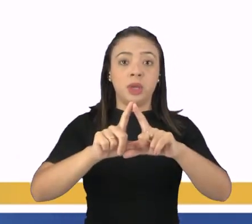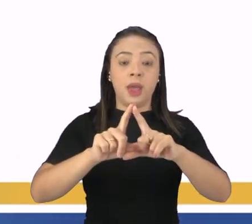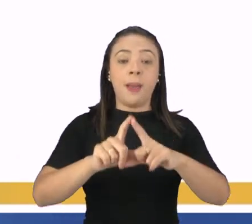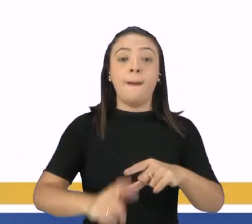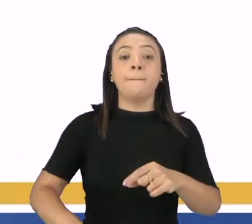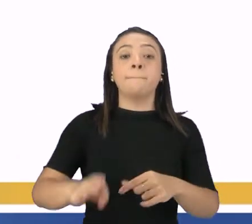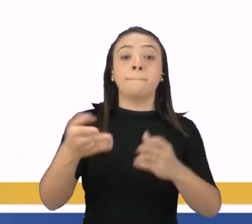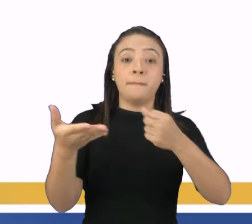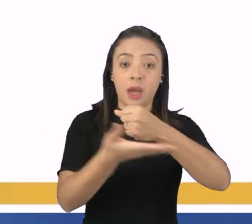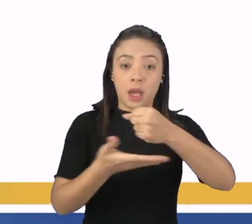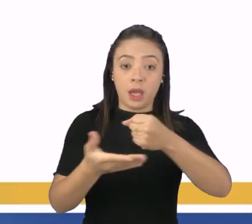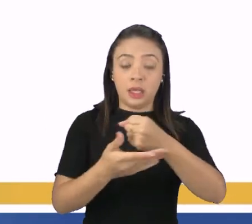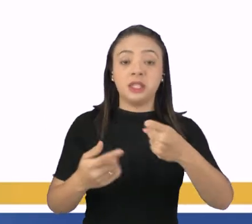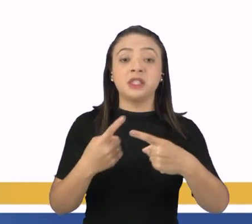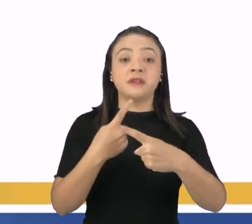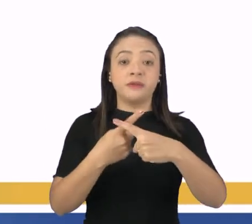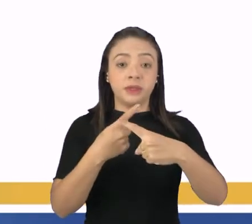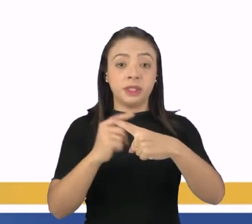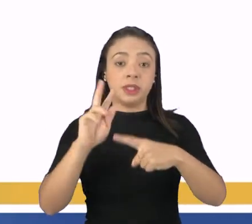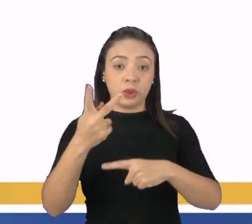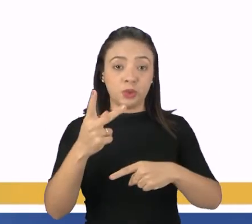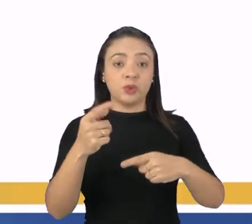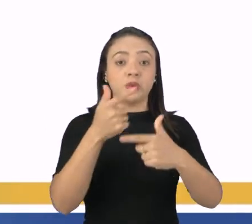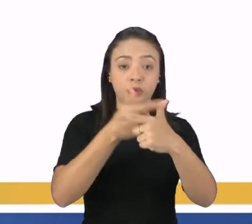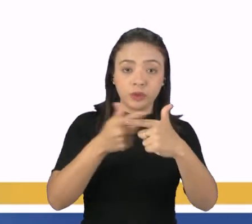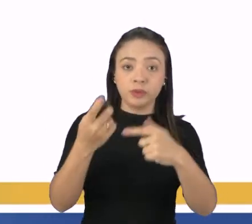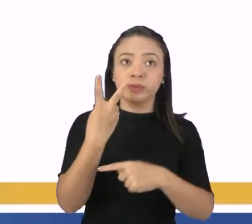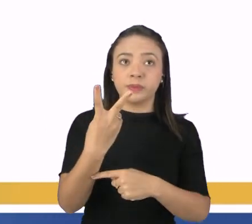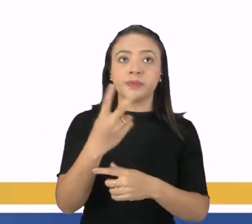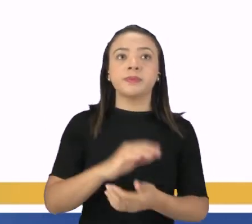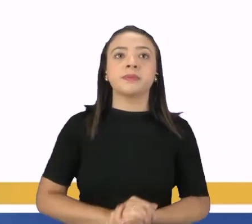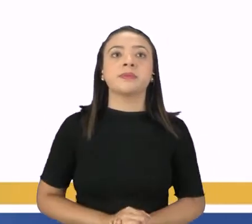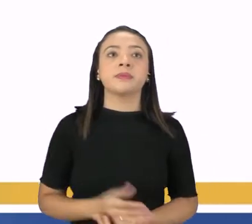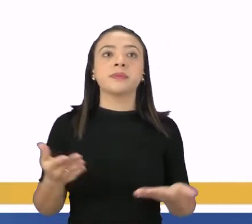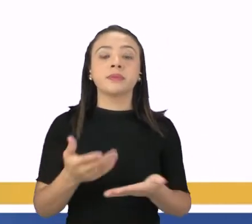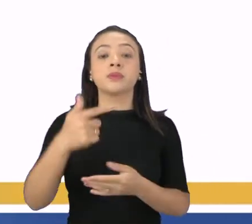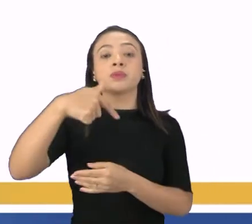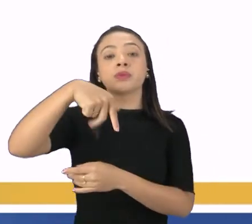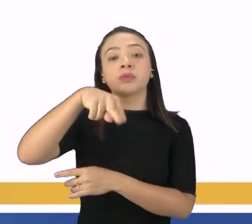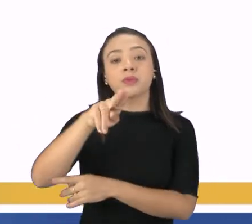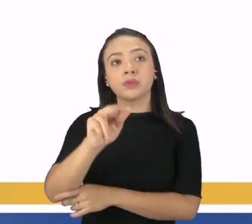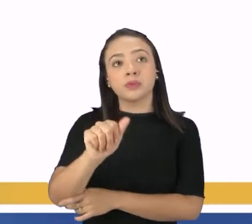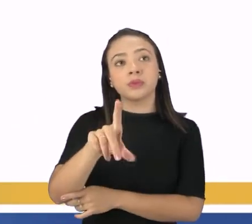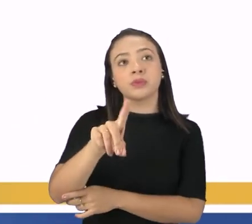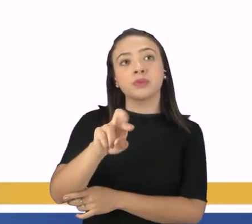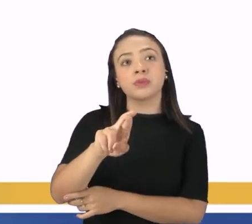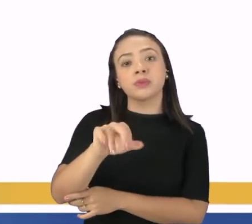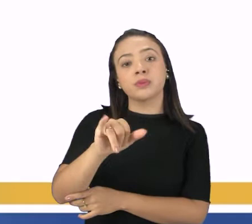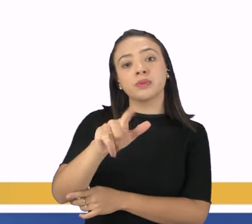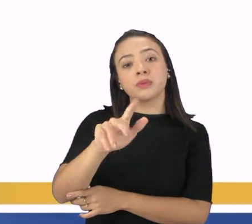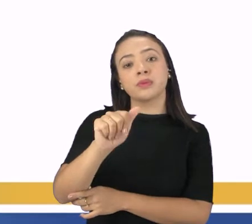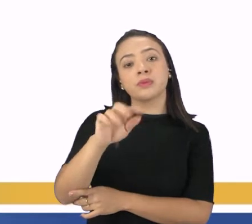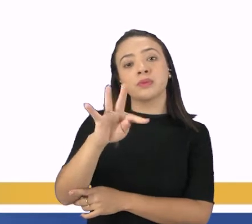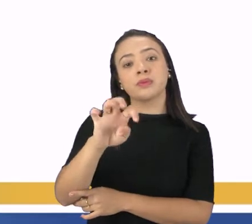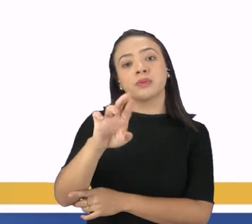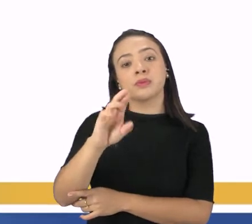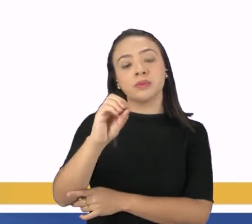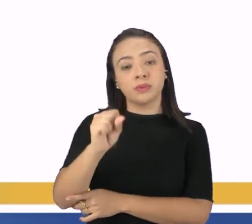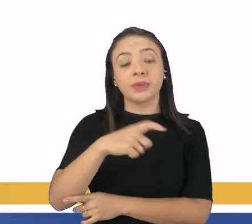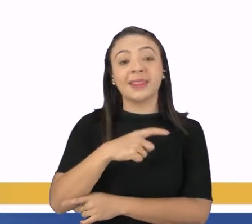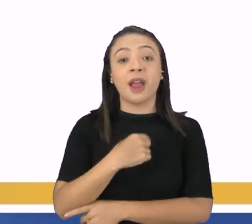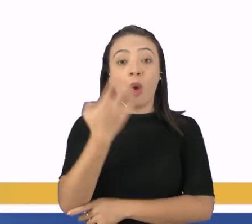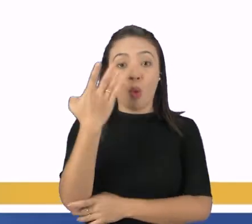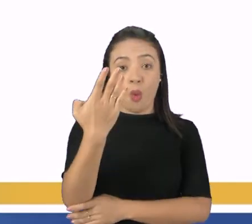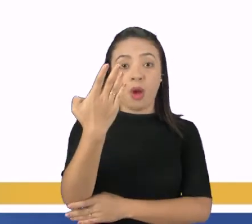altura dividido para 2. Então vamos falar agora dos quadriláteros. Esses são polígonos que possuem 4